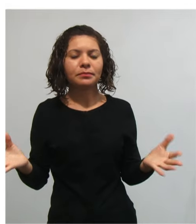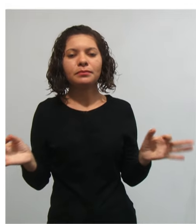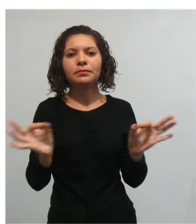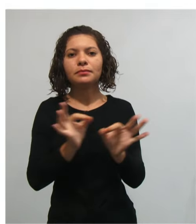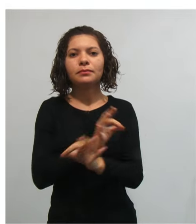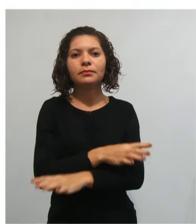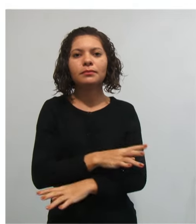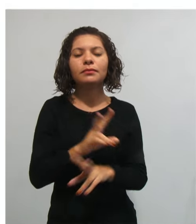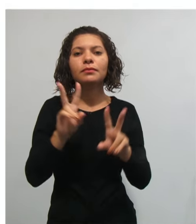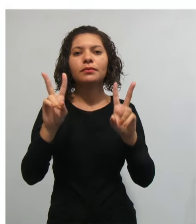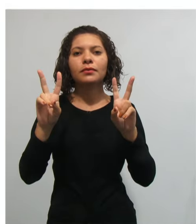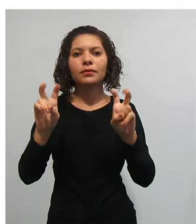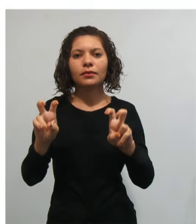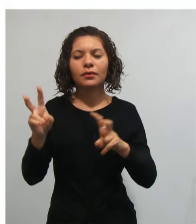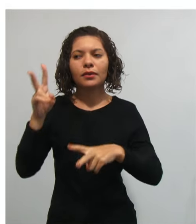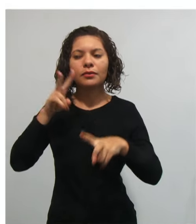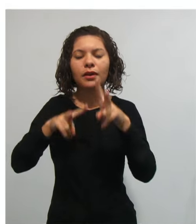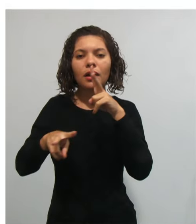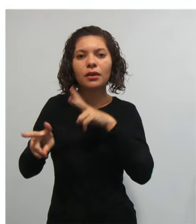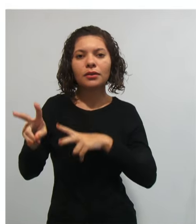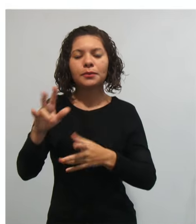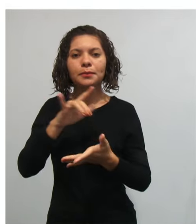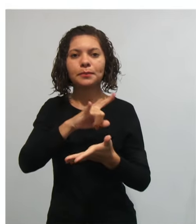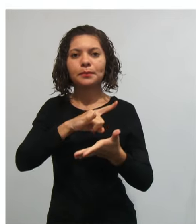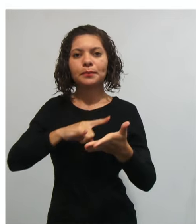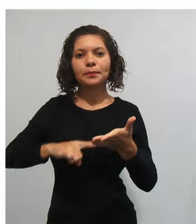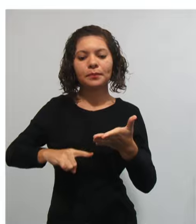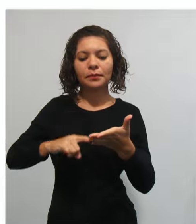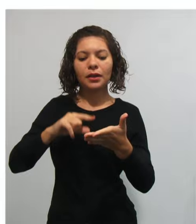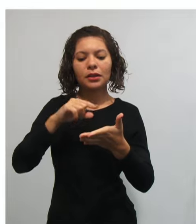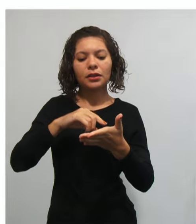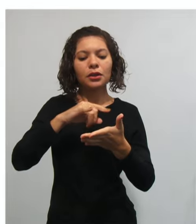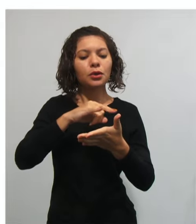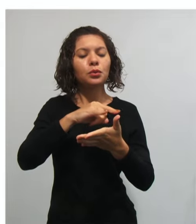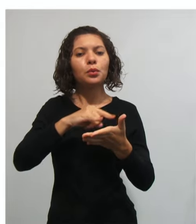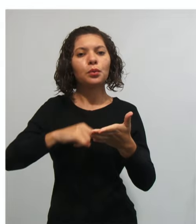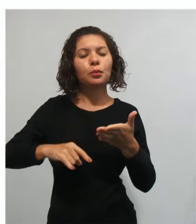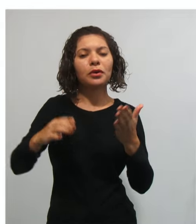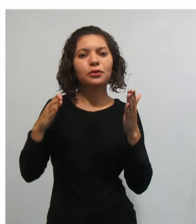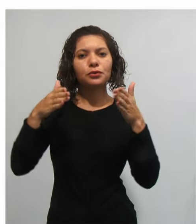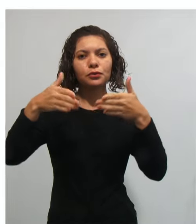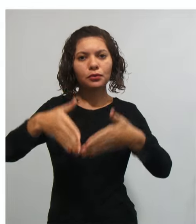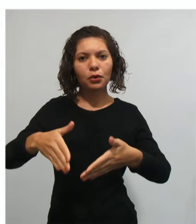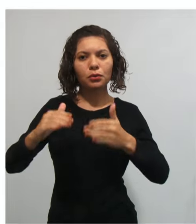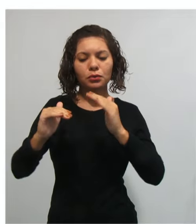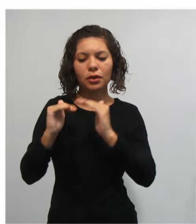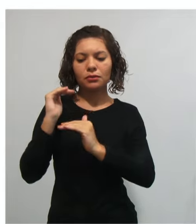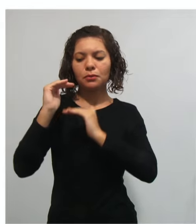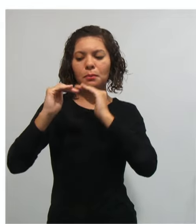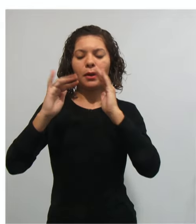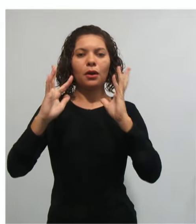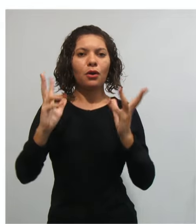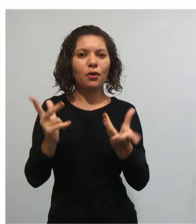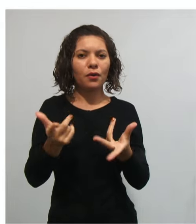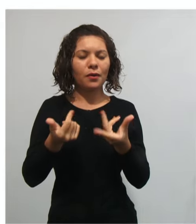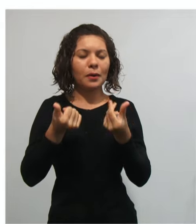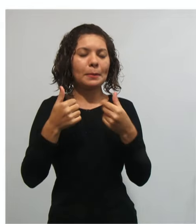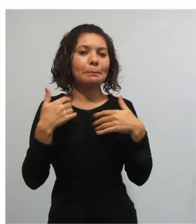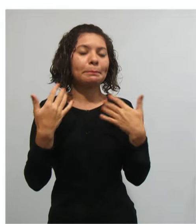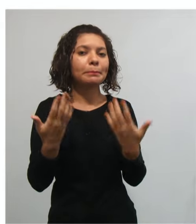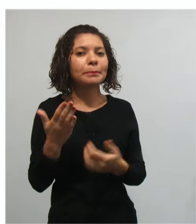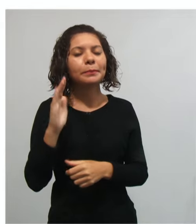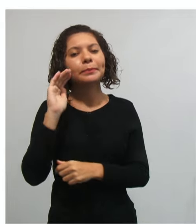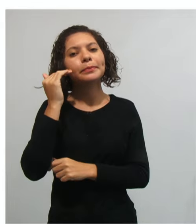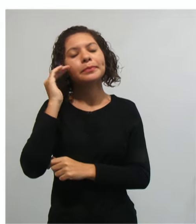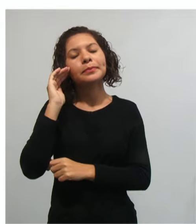situações de trabalho e agora finalizando sobre as considerações sobre avaliação na bncc a bncc ela